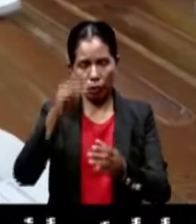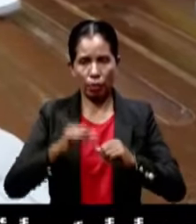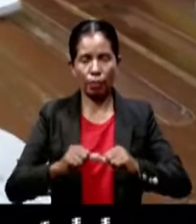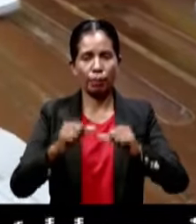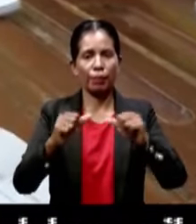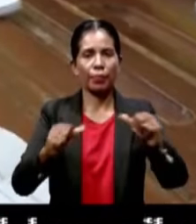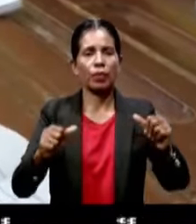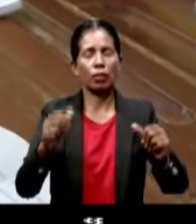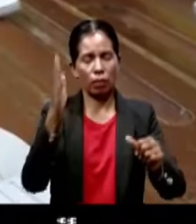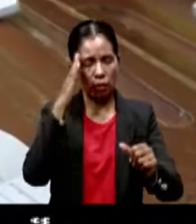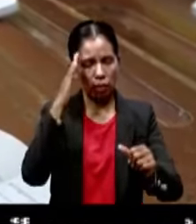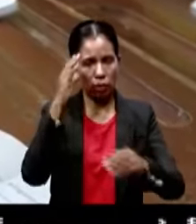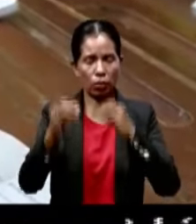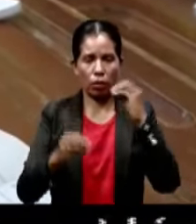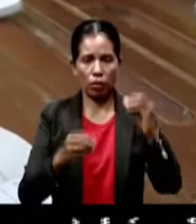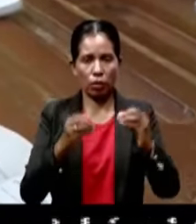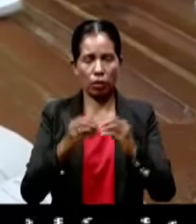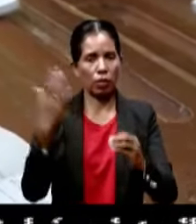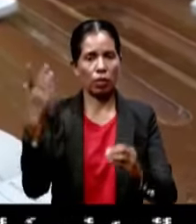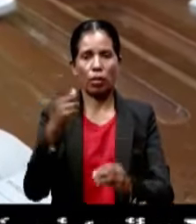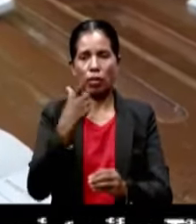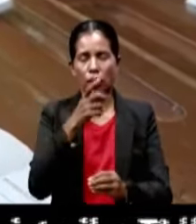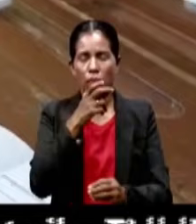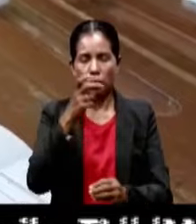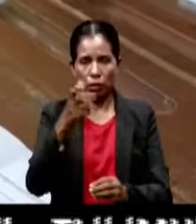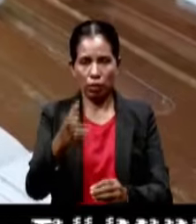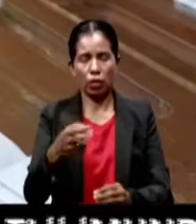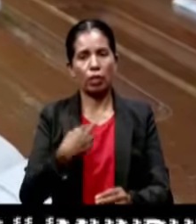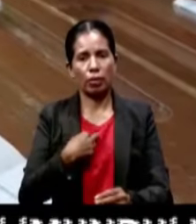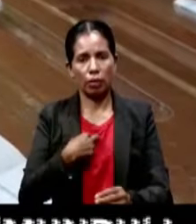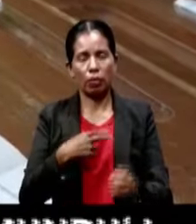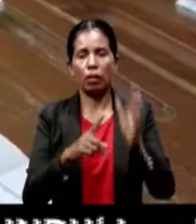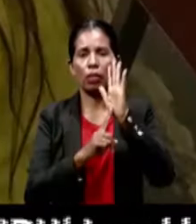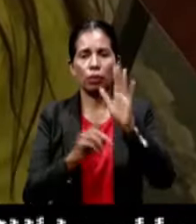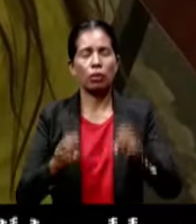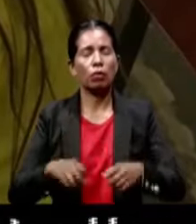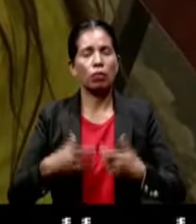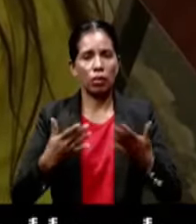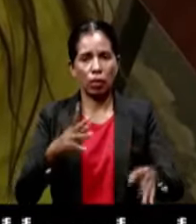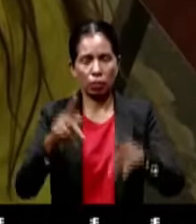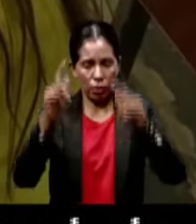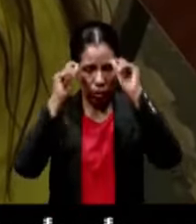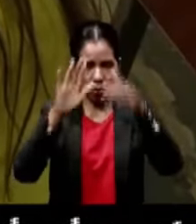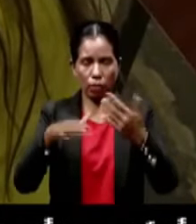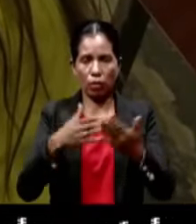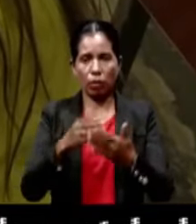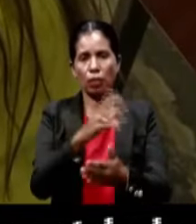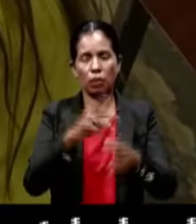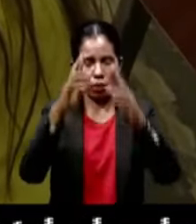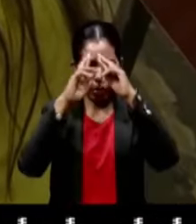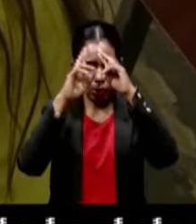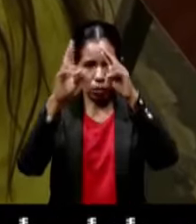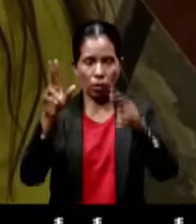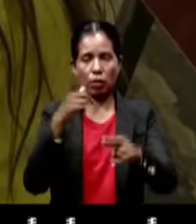no conhecimento limitado ia língua portuguesa nerasic, ha tudo oinsa timoruansira la respeita lien